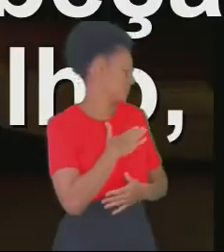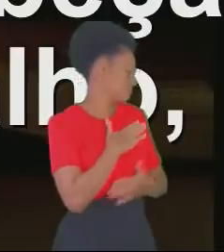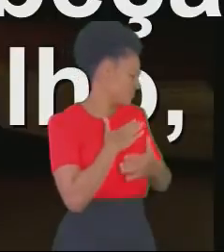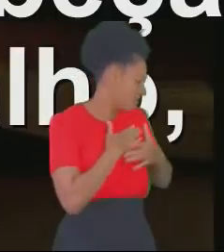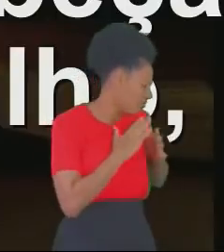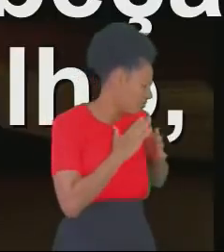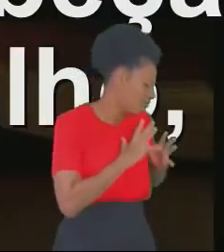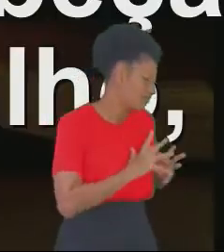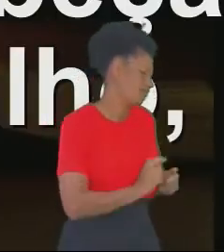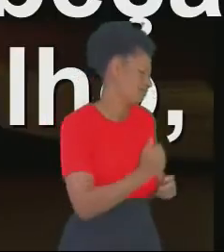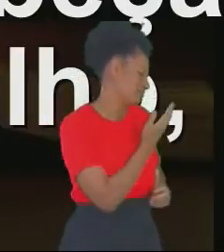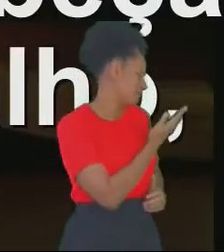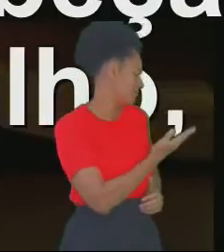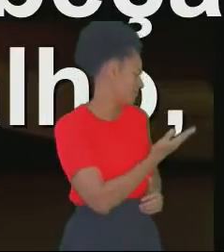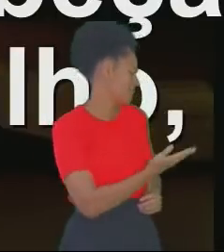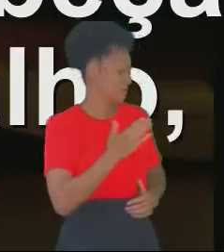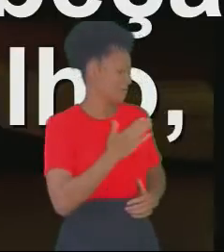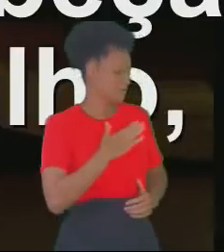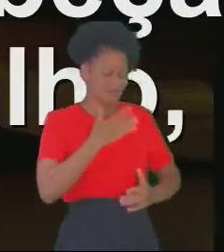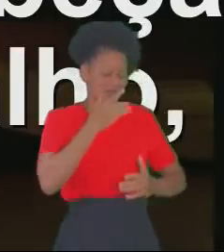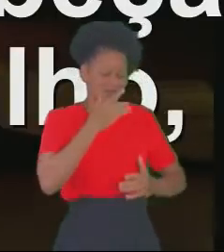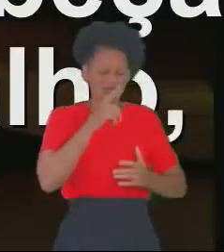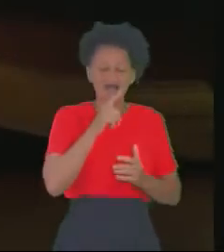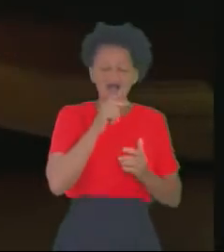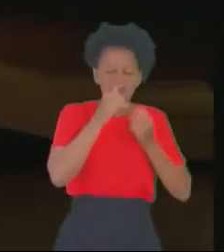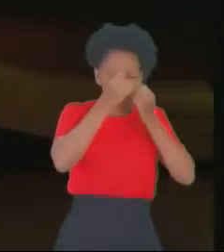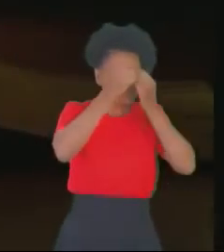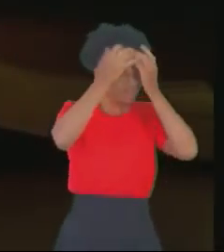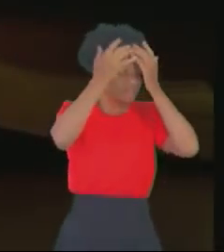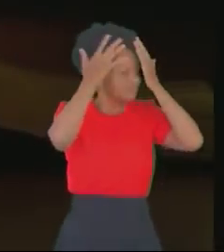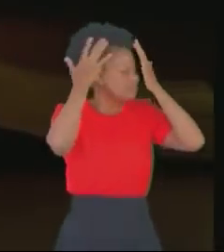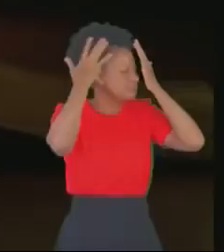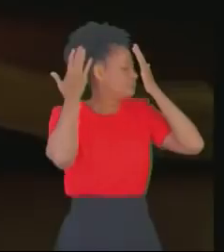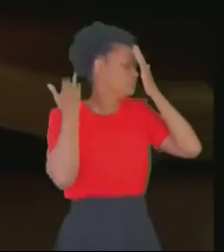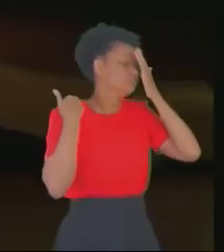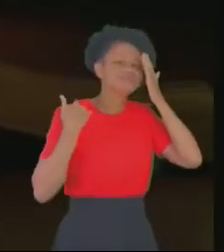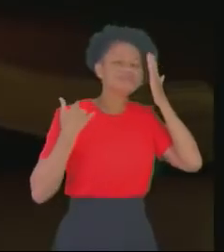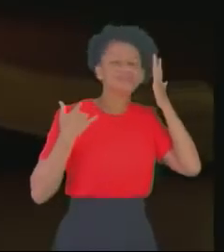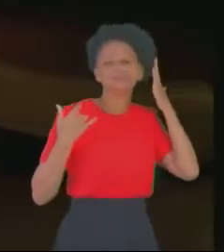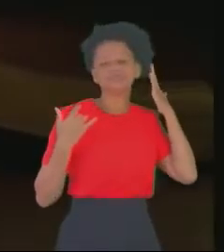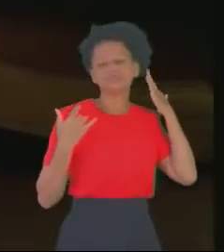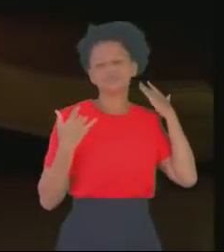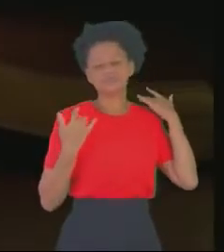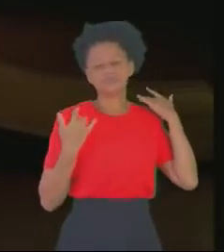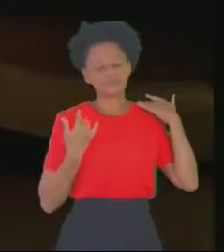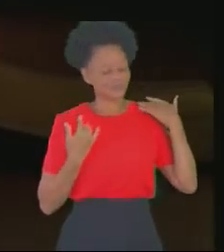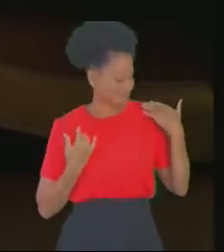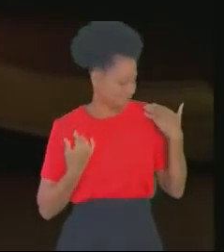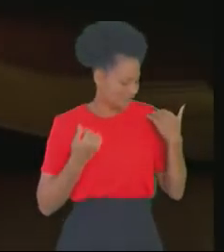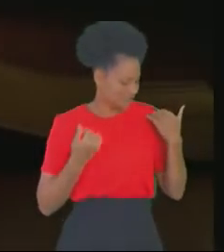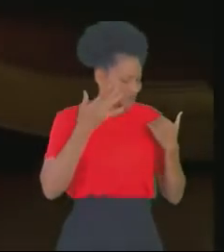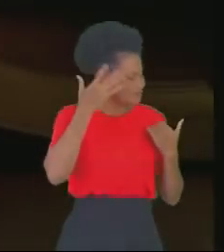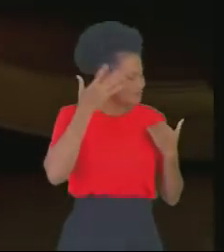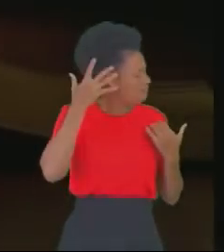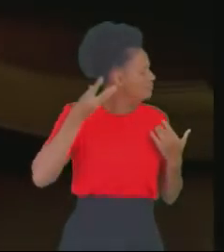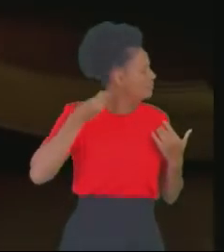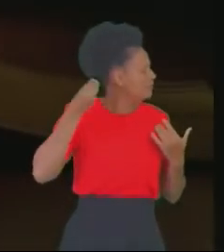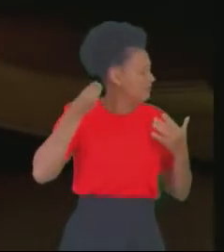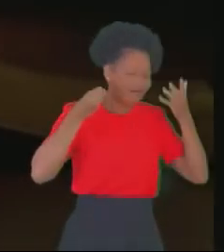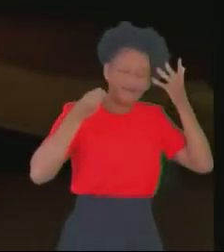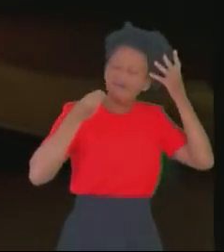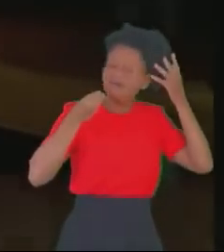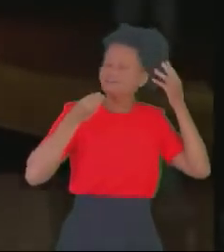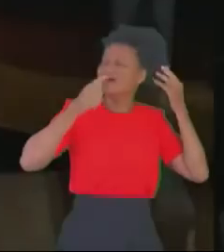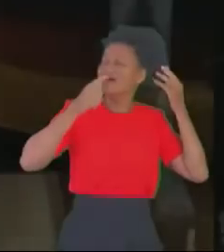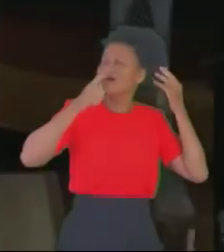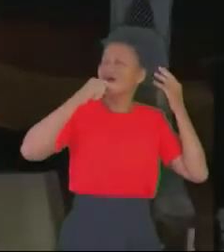imaculada, porque a minha cabeça está cheia de orvalho. E os meus cabelos. E os meus cabelos das